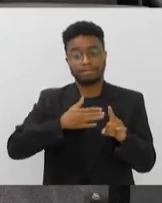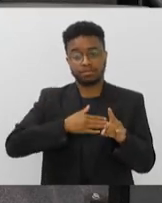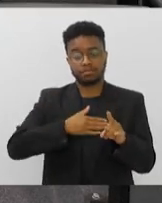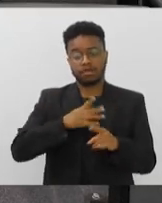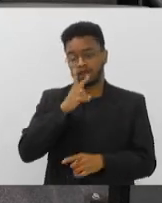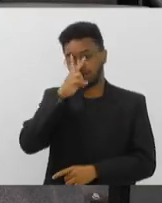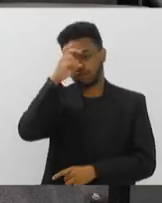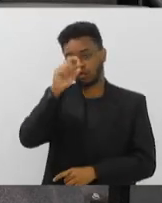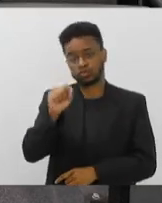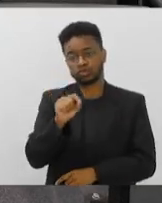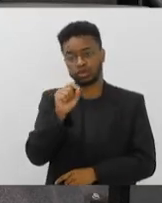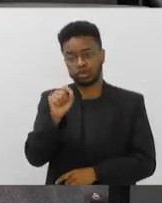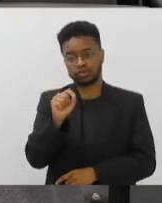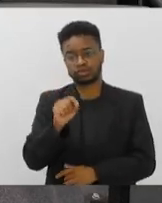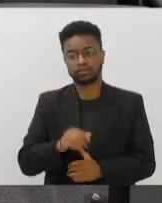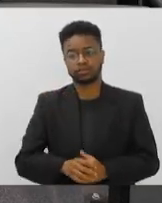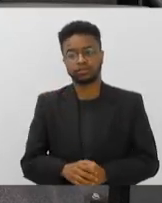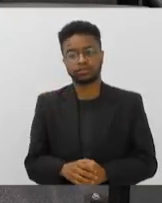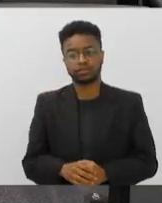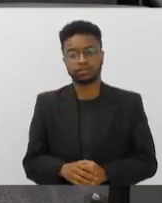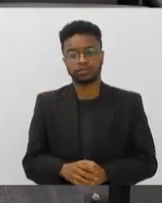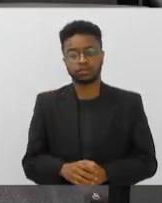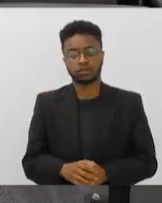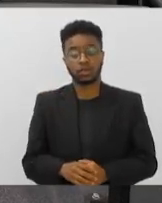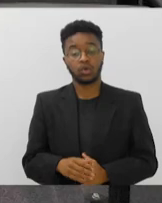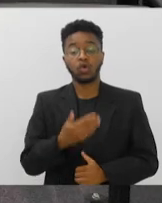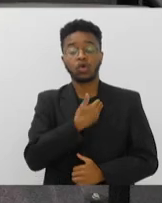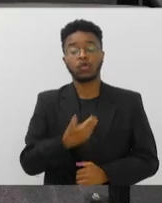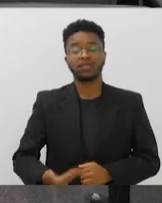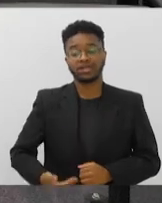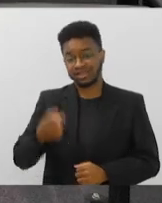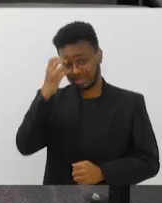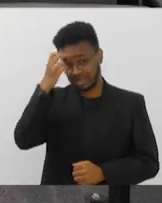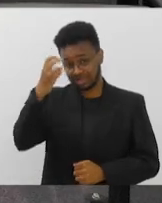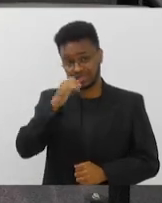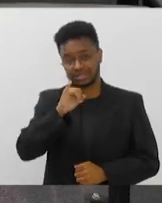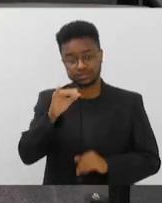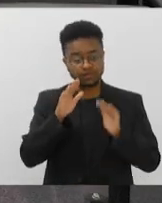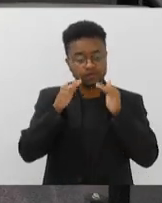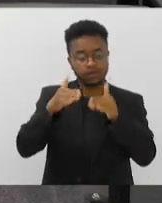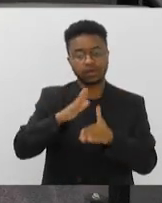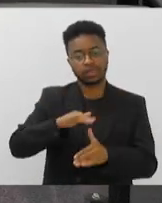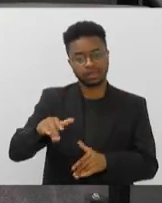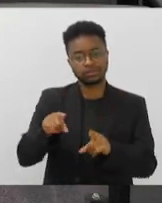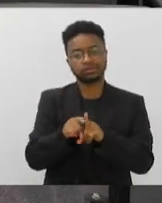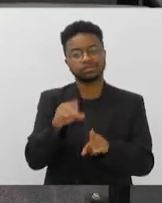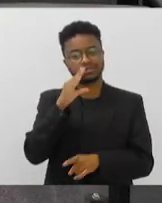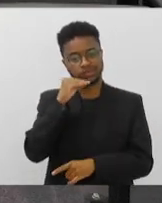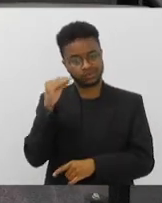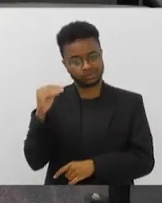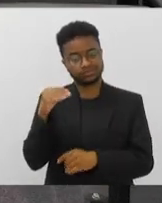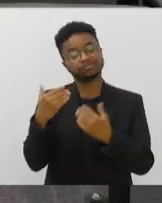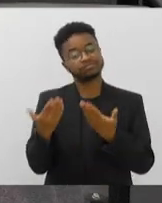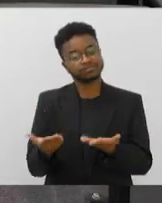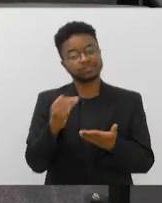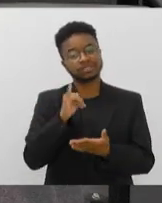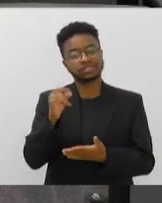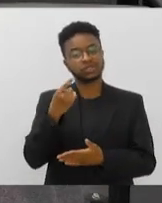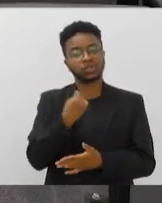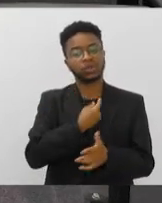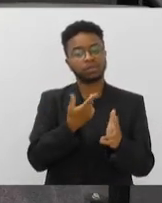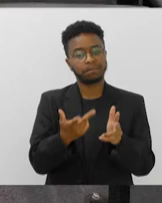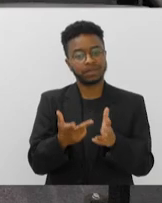Claro é que um governo inteligente é aquele que governa paraa Criança e Adolescente né E aí quando a gente encontra